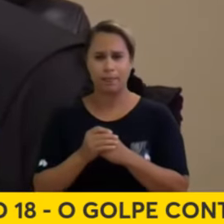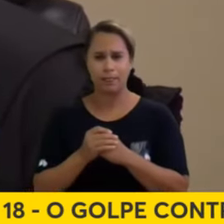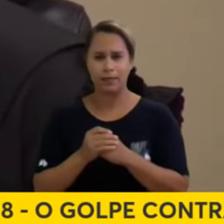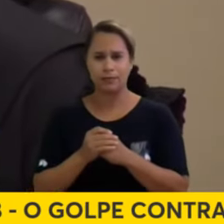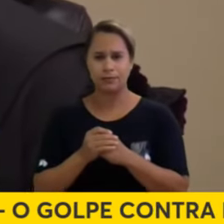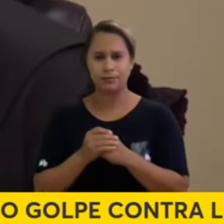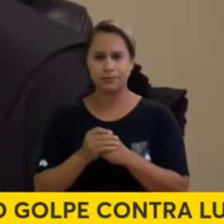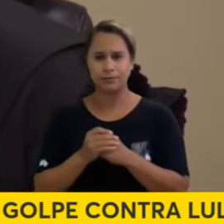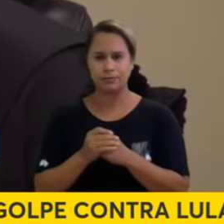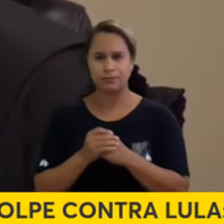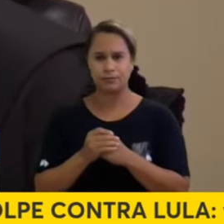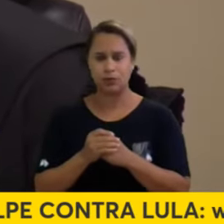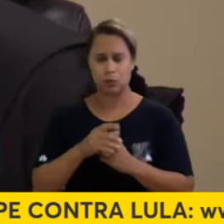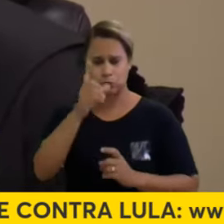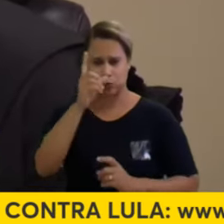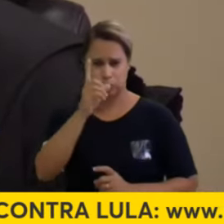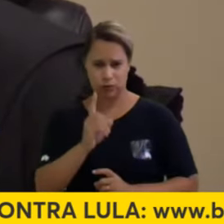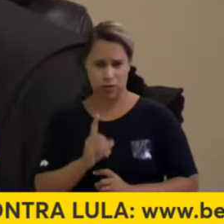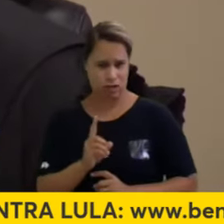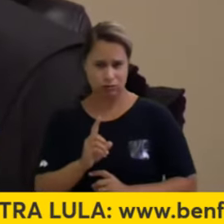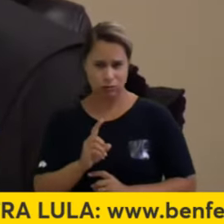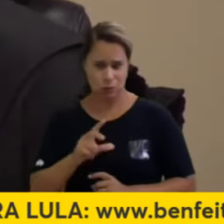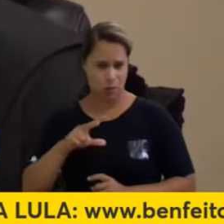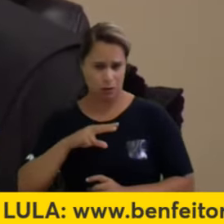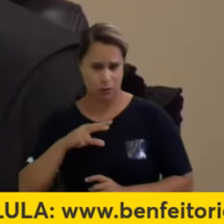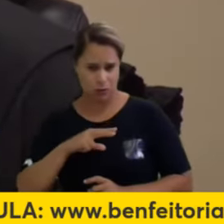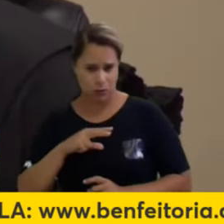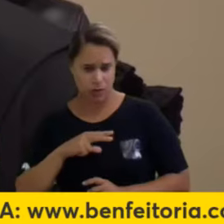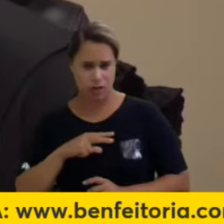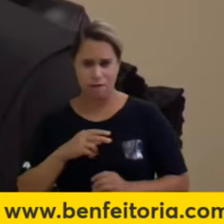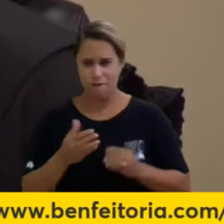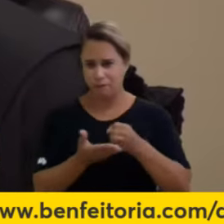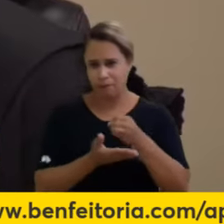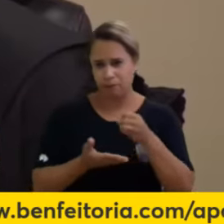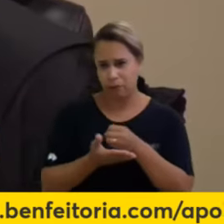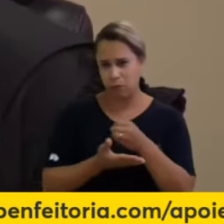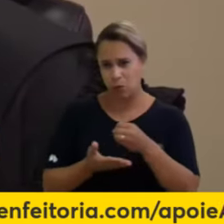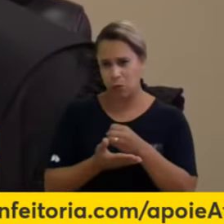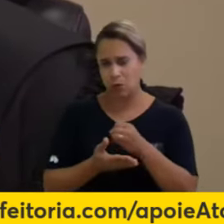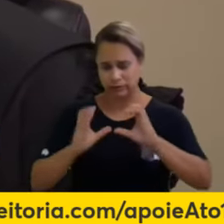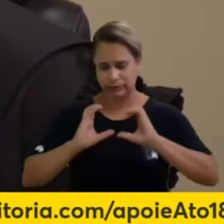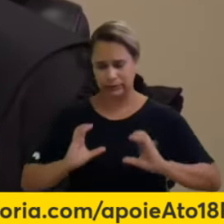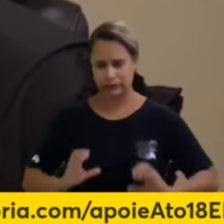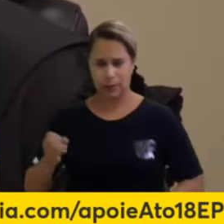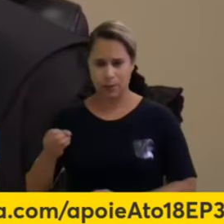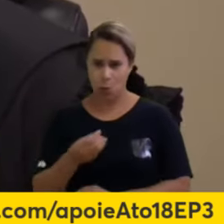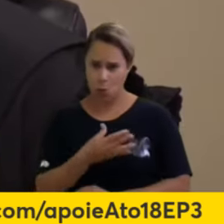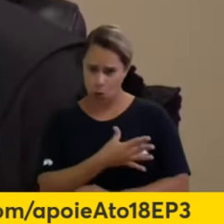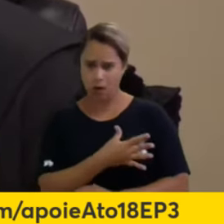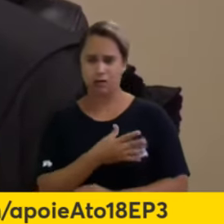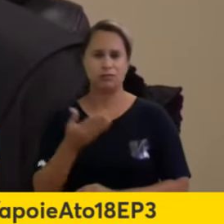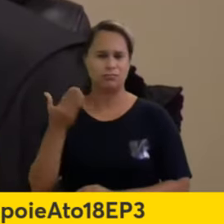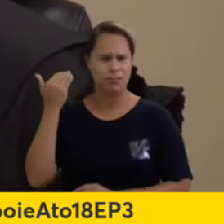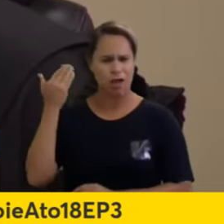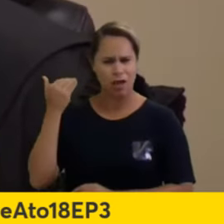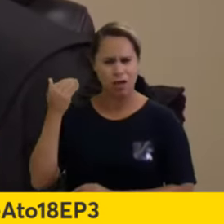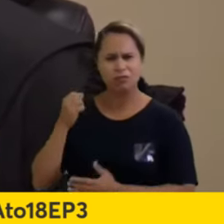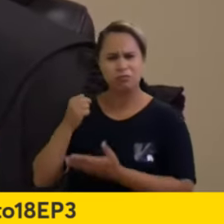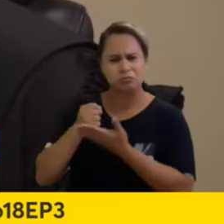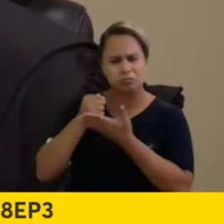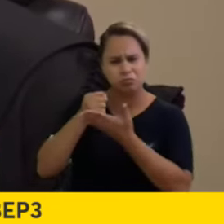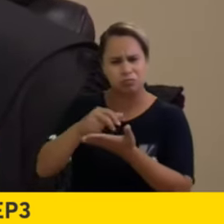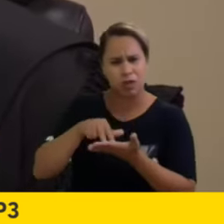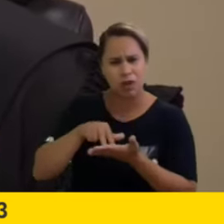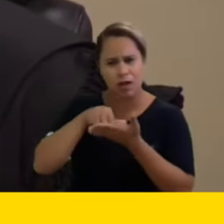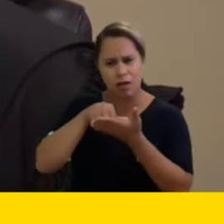individuais fundamentos da Cidadania moderna tais como foram construídos ao longo da Ascensão burguesa e consolidada pelas duas revoluções